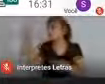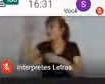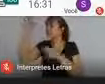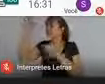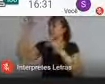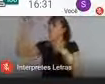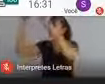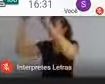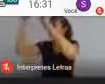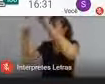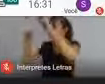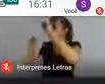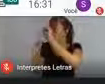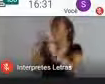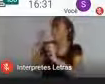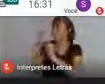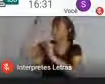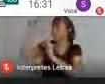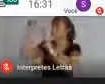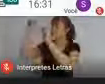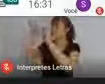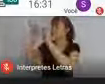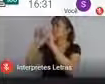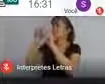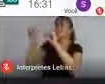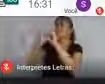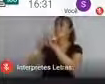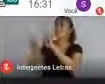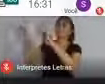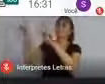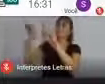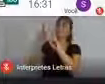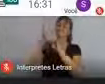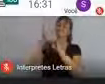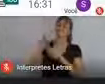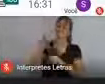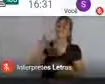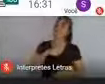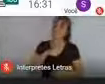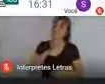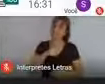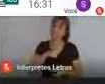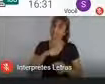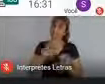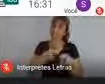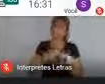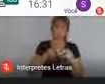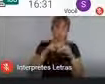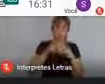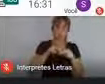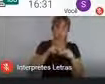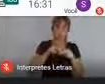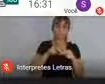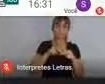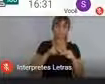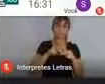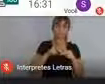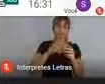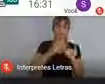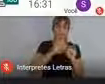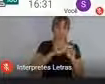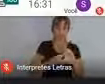os seus dialetos, os seus falares, os seus sotaques. E a dialetologia tradicional justamente estava interessada